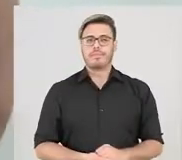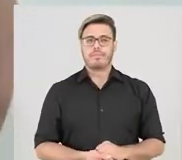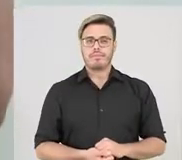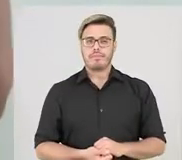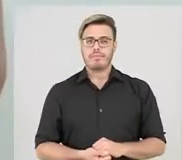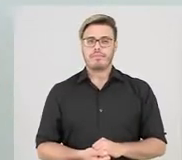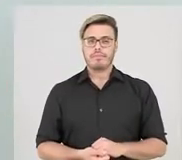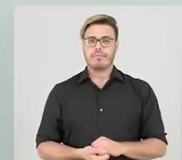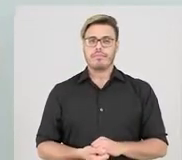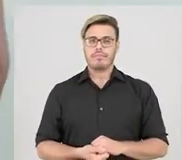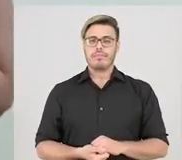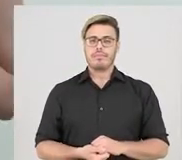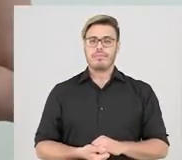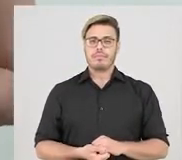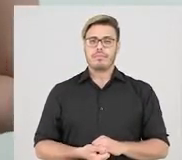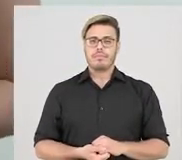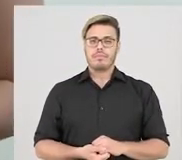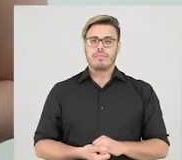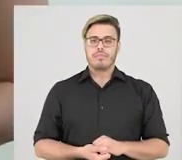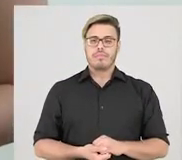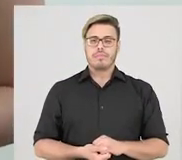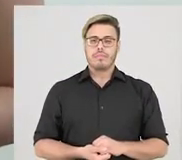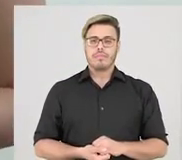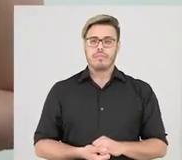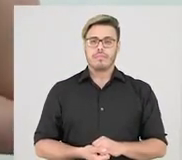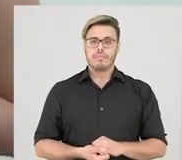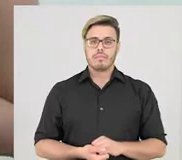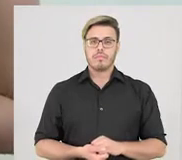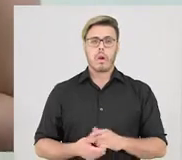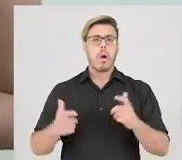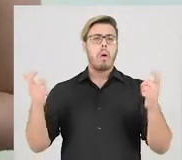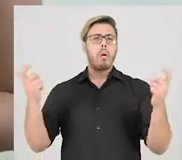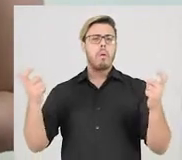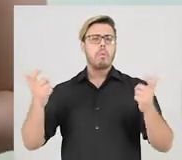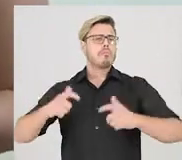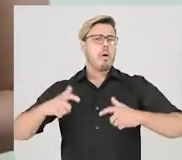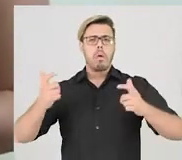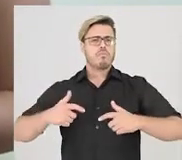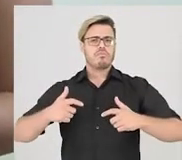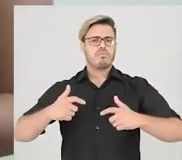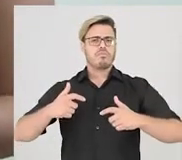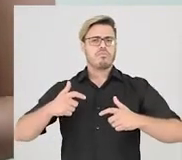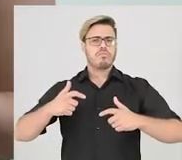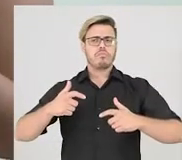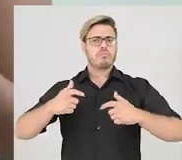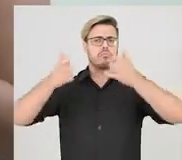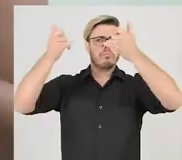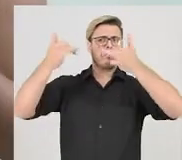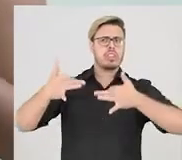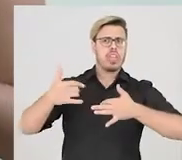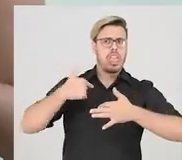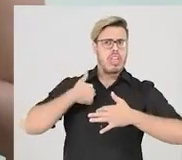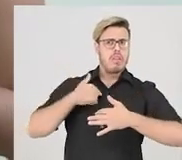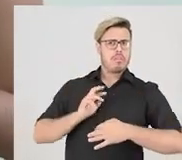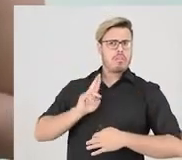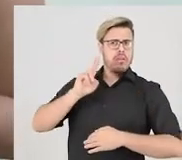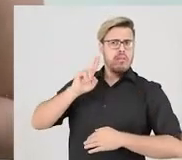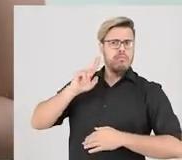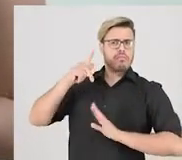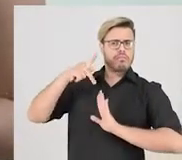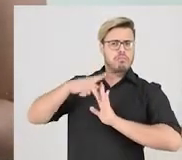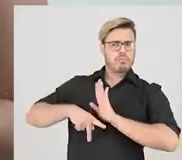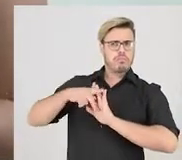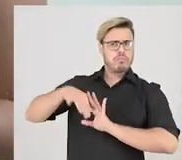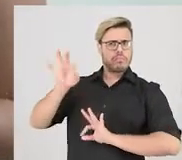E onde é que está escrito que eu tenho que planejar? Onde é que está escrito que eu tenho que fazer um plano? Eu poderia trazer aqui